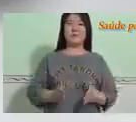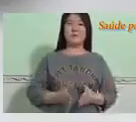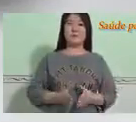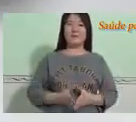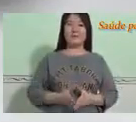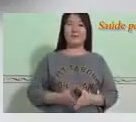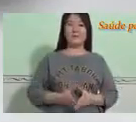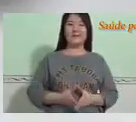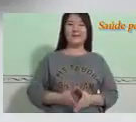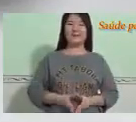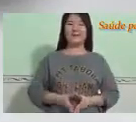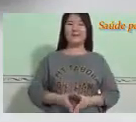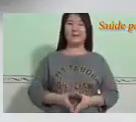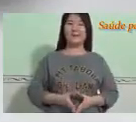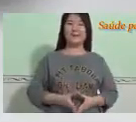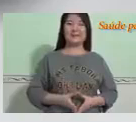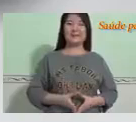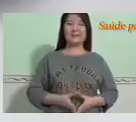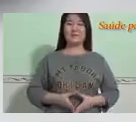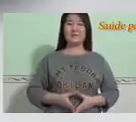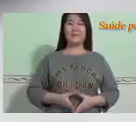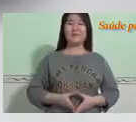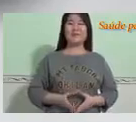RANTSERCADE 5 minutos.